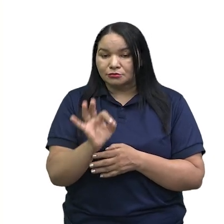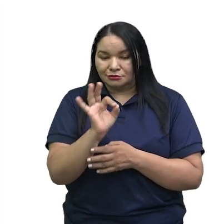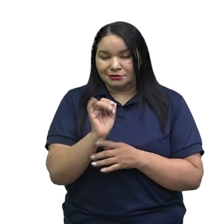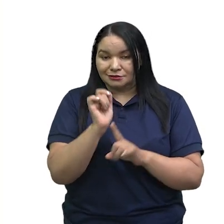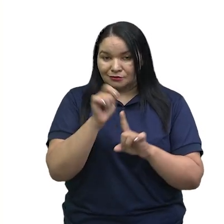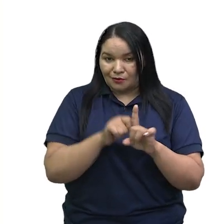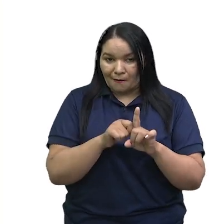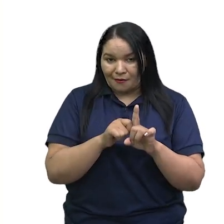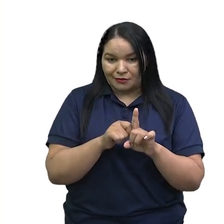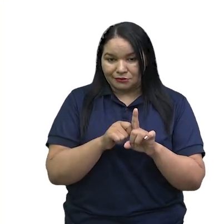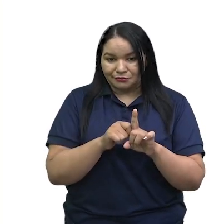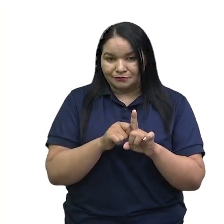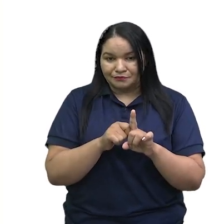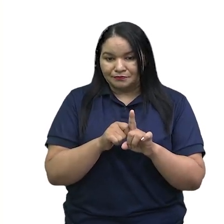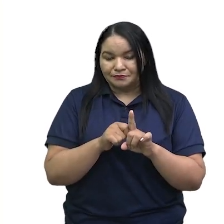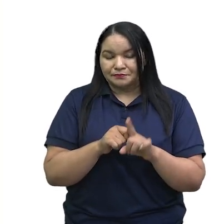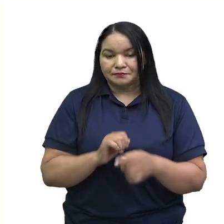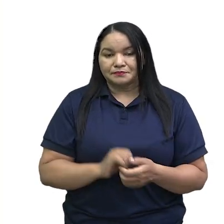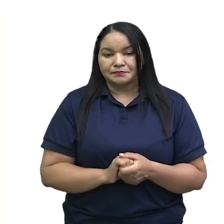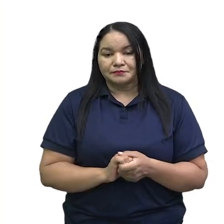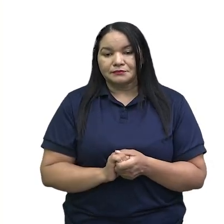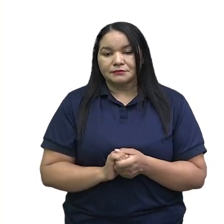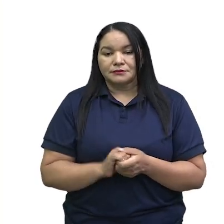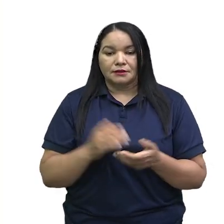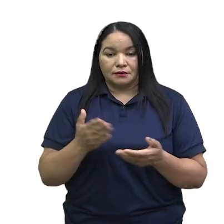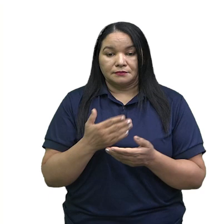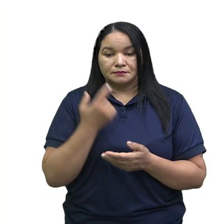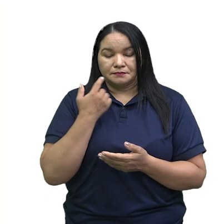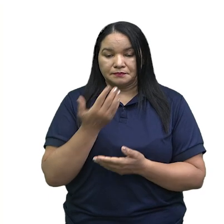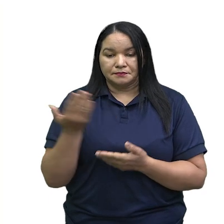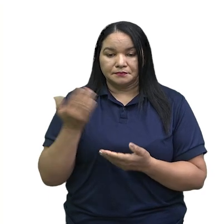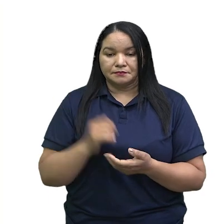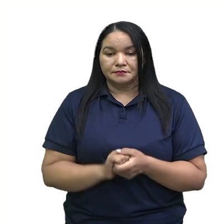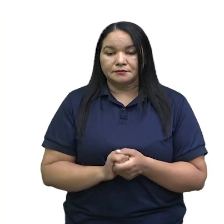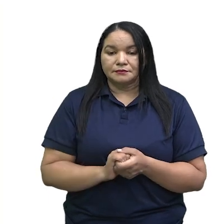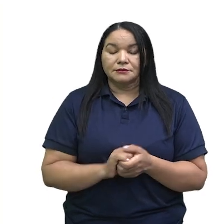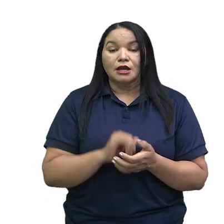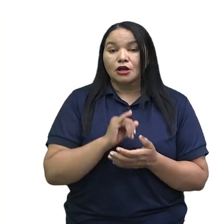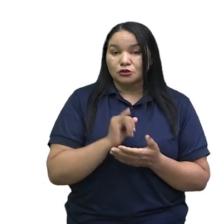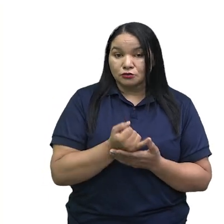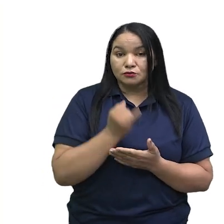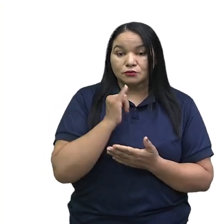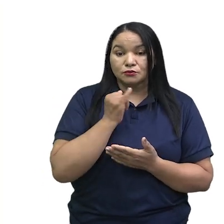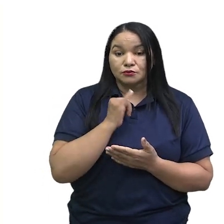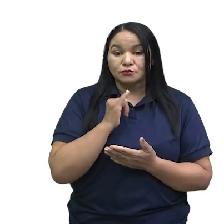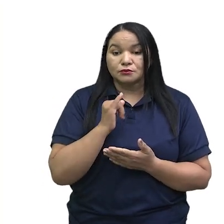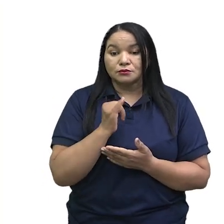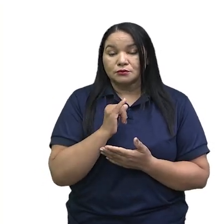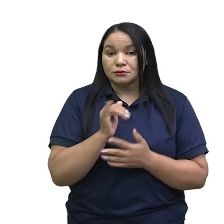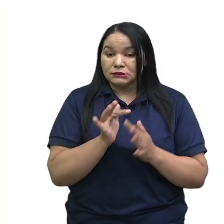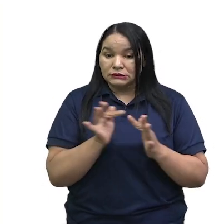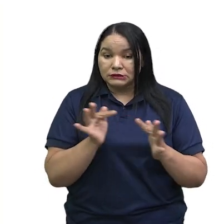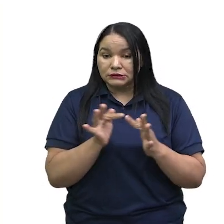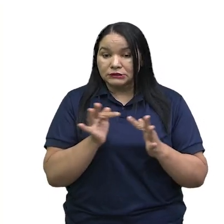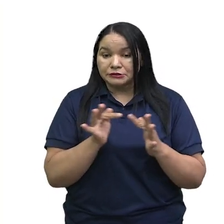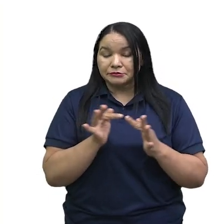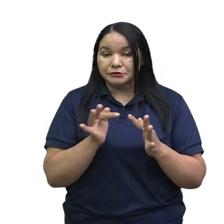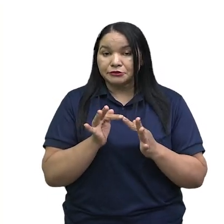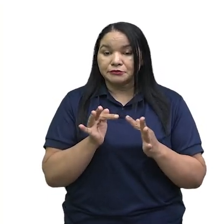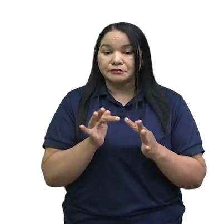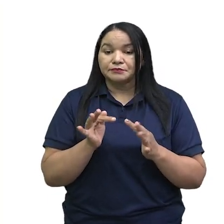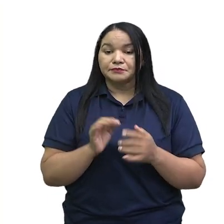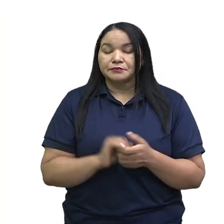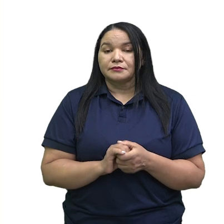mês. E aí eu vou te mostrar agora aqui 2 situações, para juros simples, tá bom?